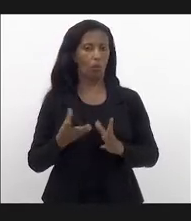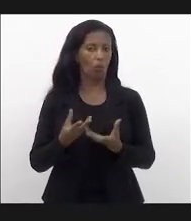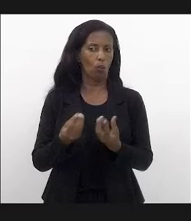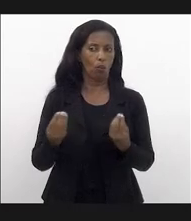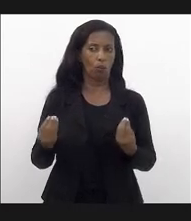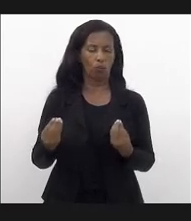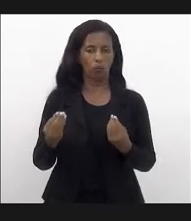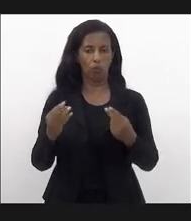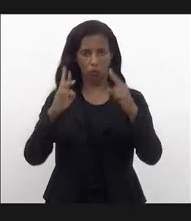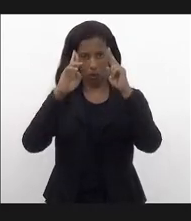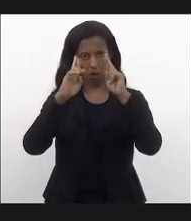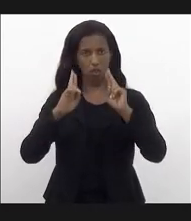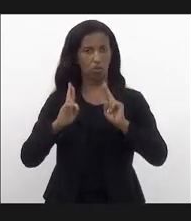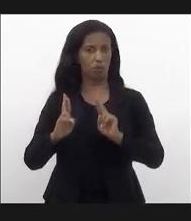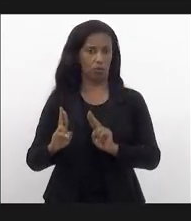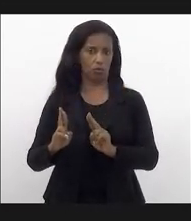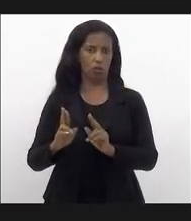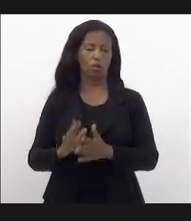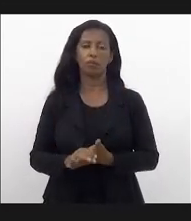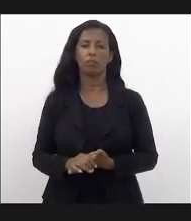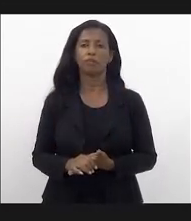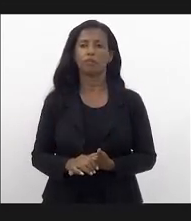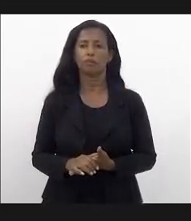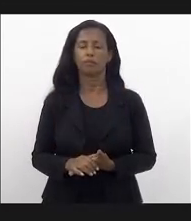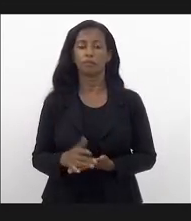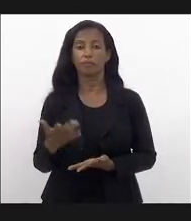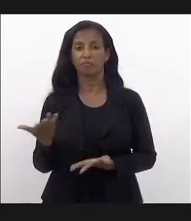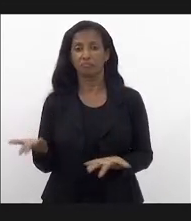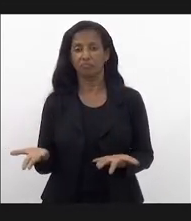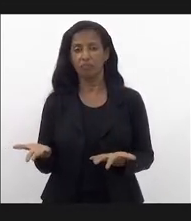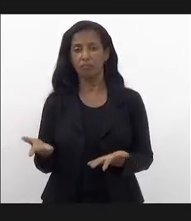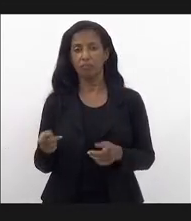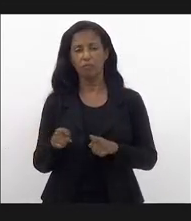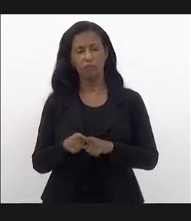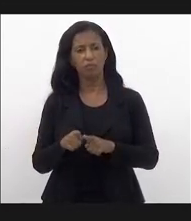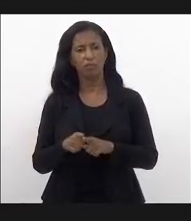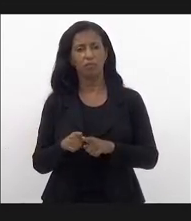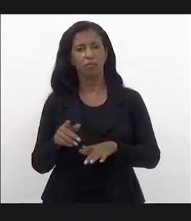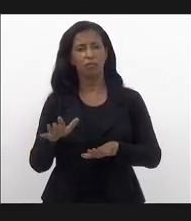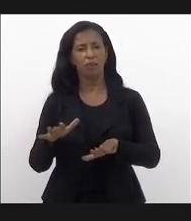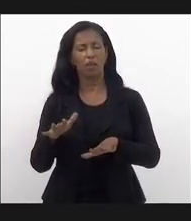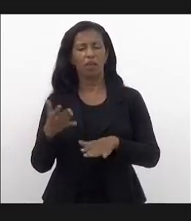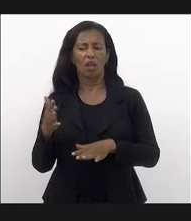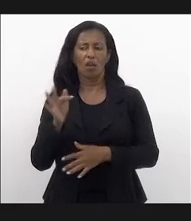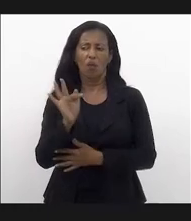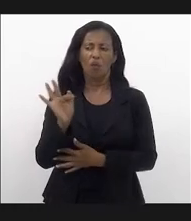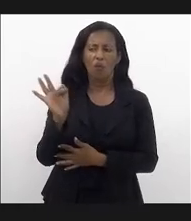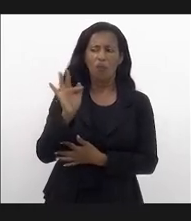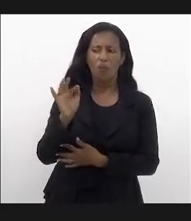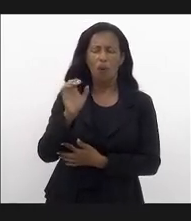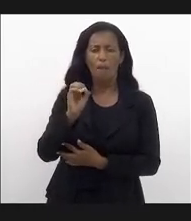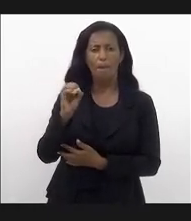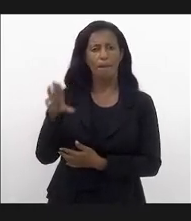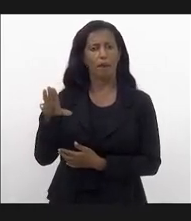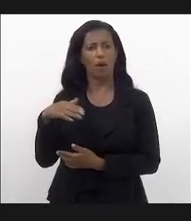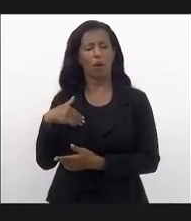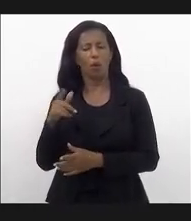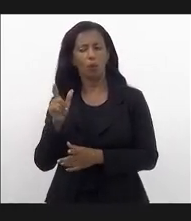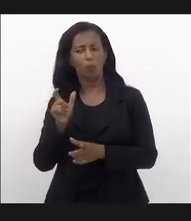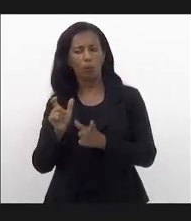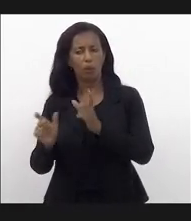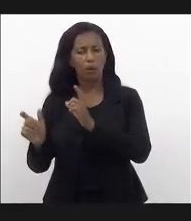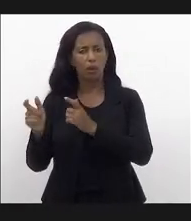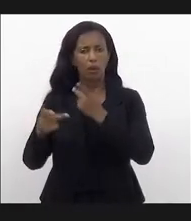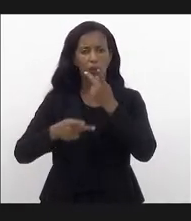respeitosa e até muitas das vezes formal porque o uso dos meios